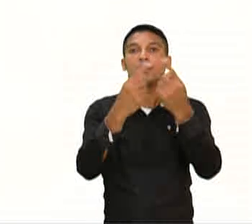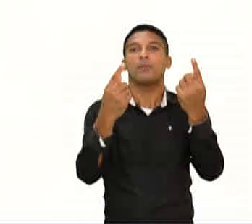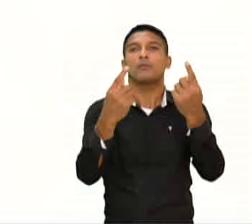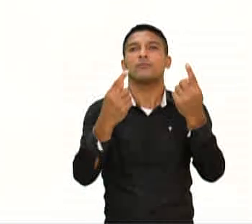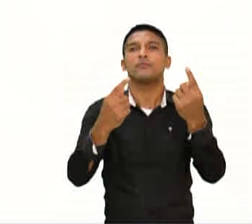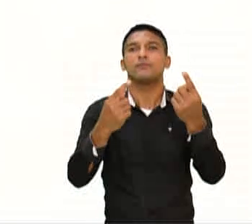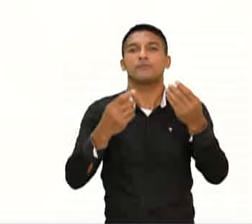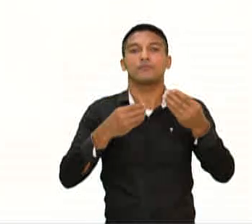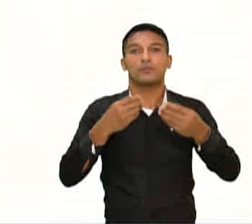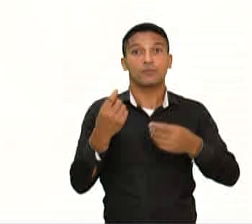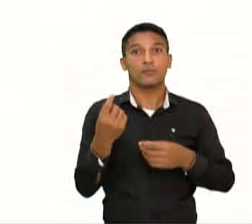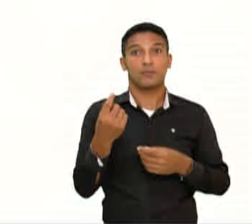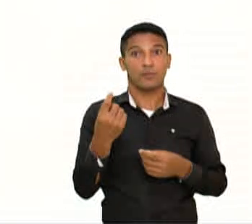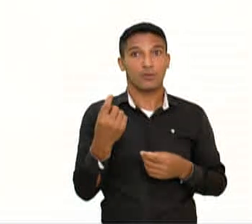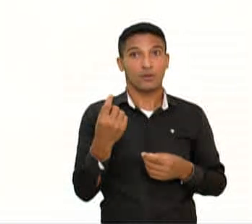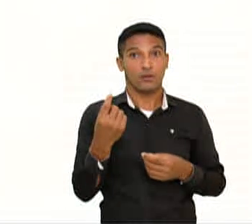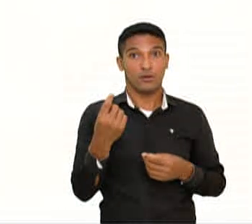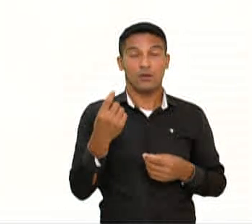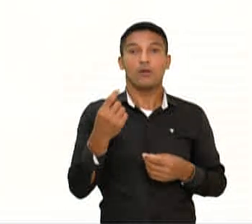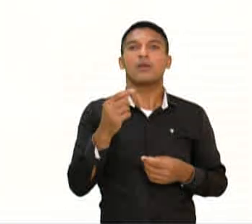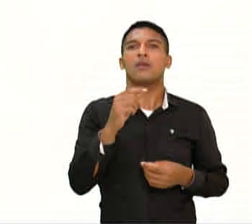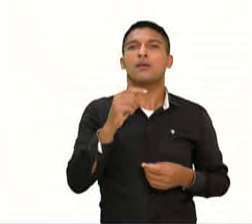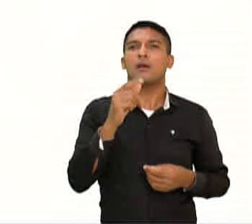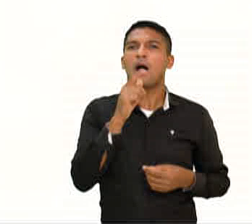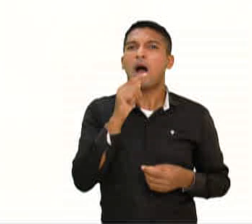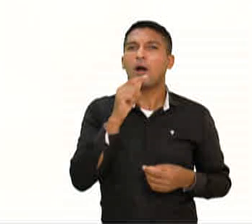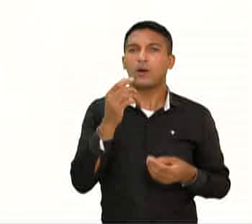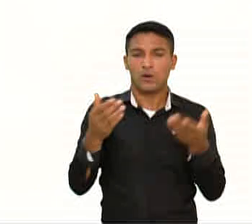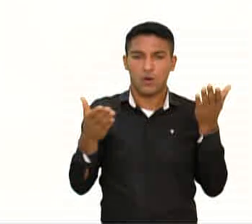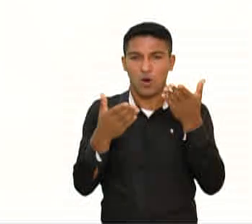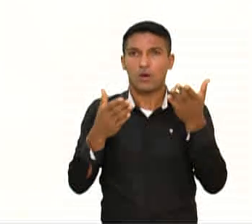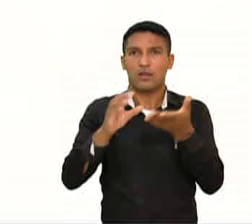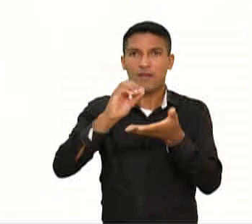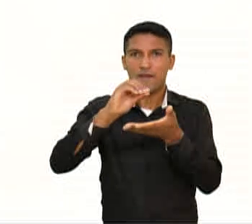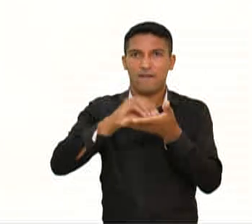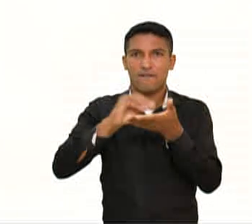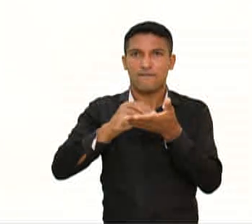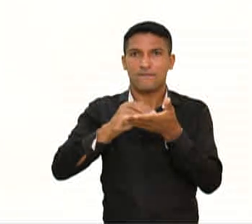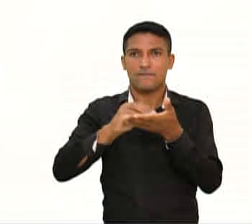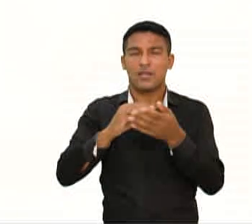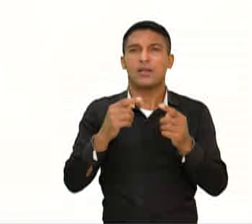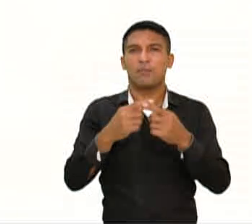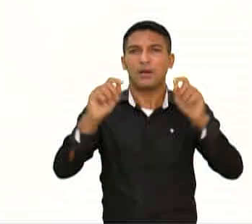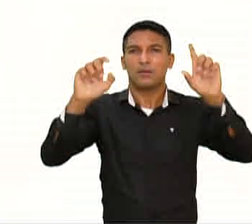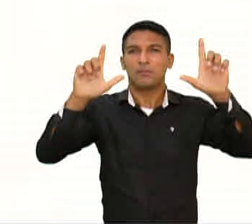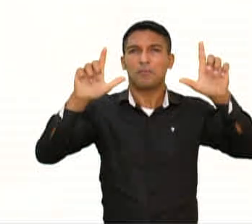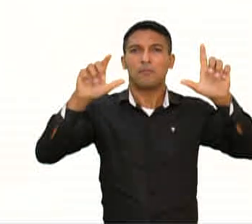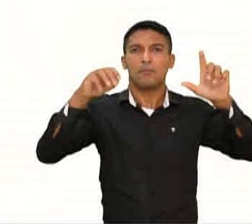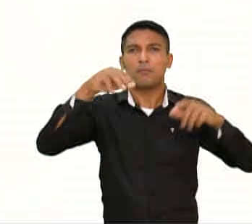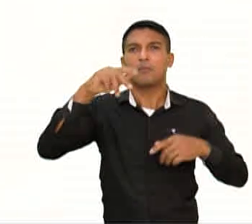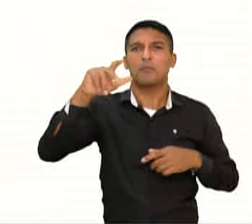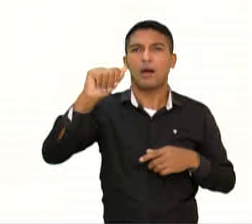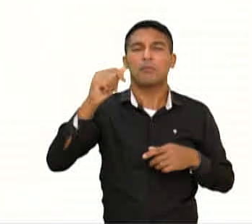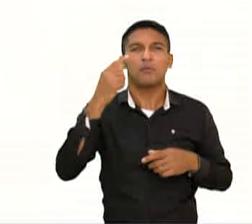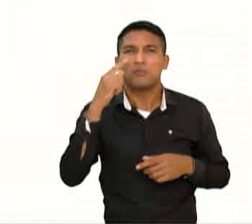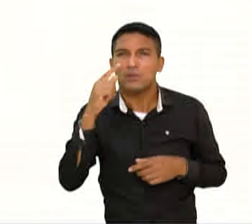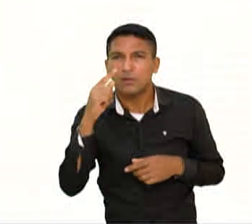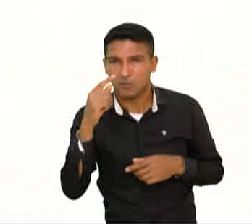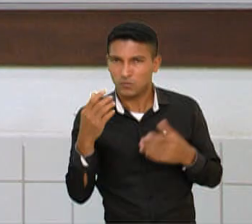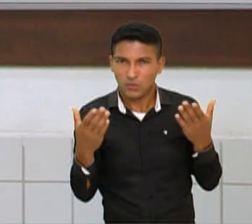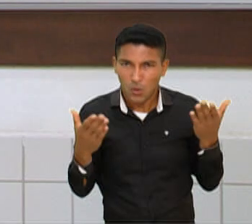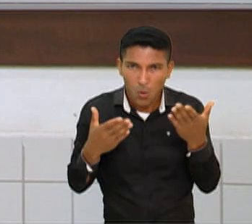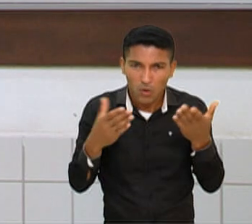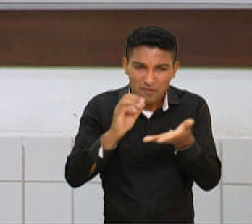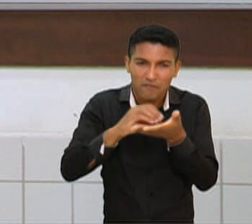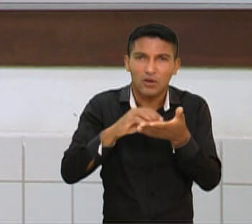Em pleno período de escassez de água, olhar esse mapa é um dilema, porque afinal de contas, por que está faltando? Aí você identifica